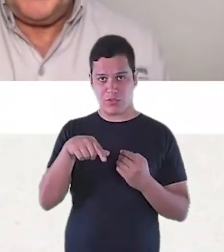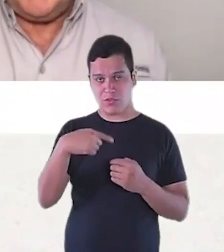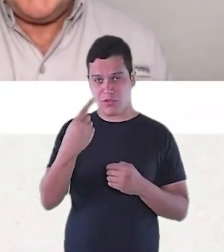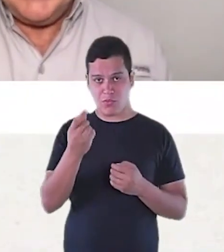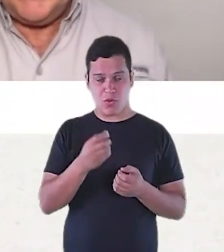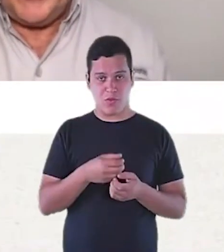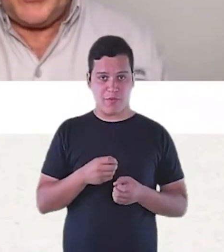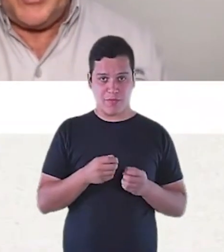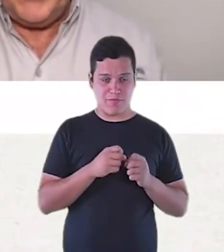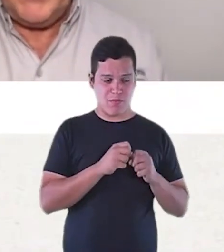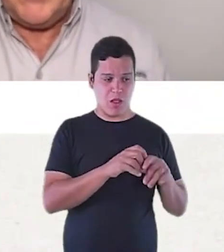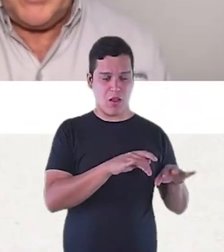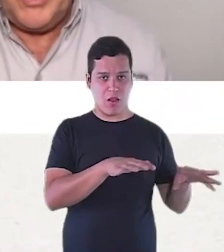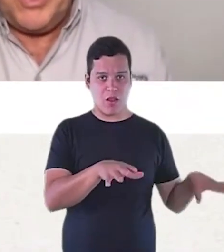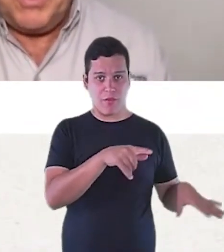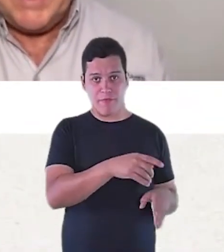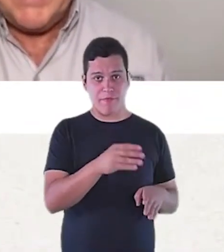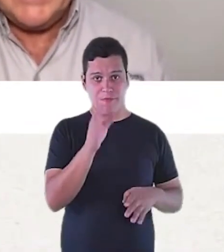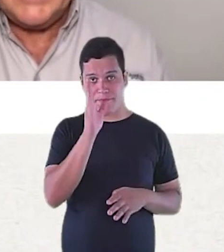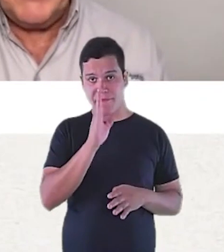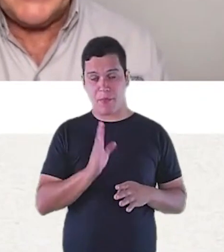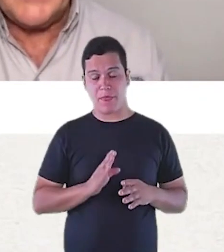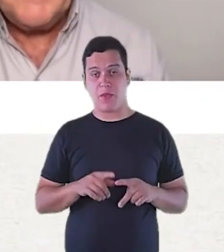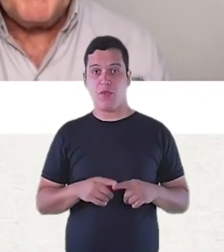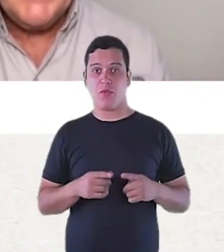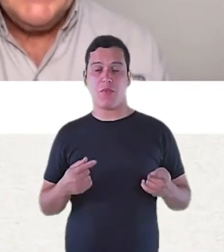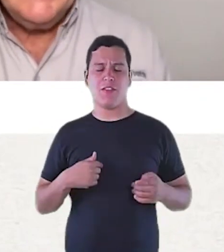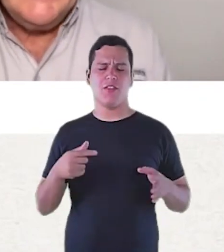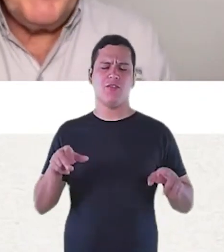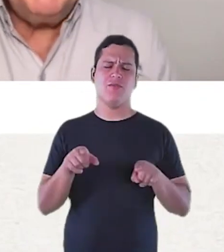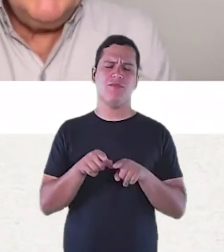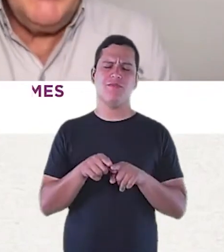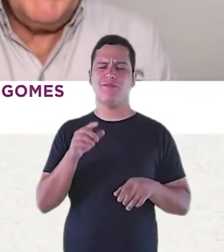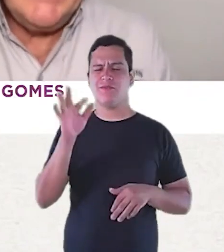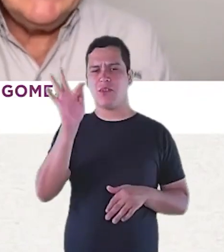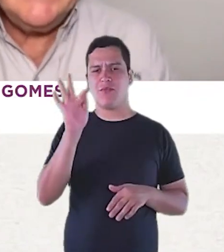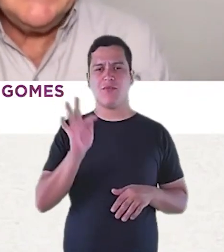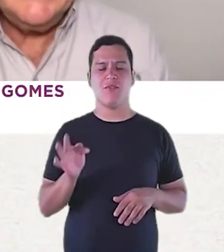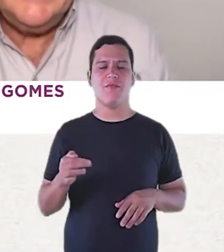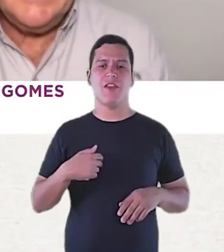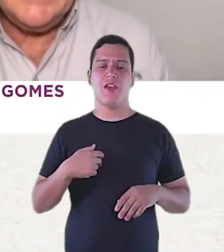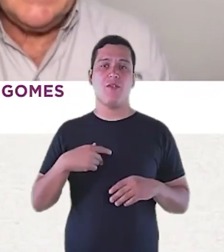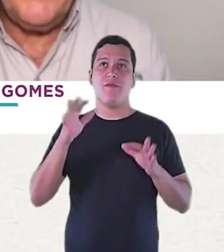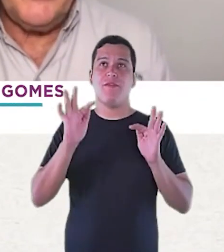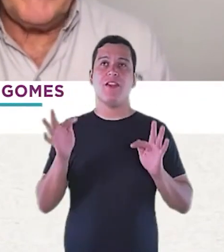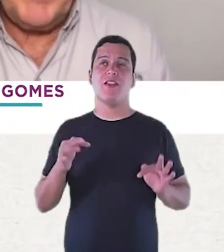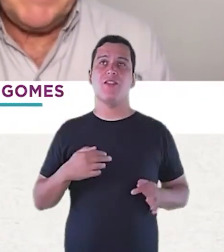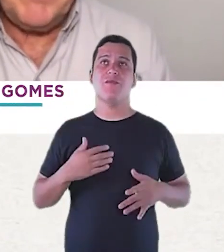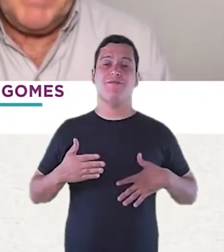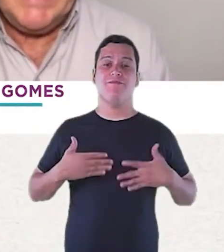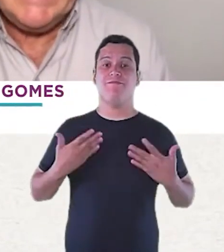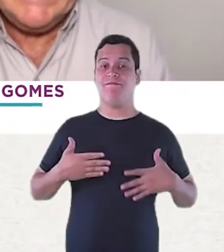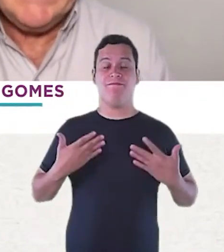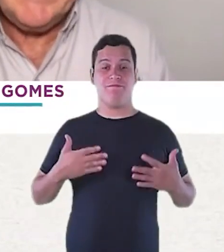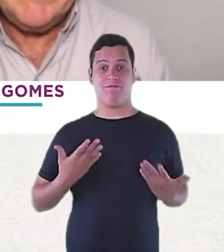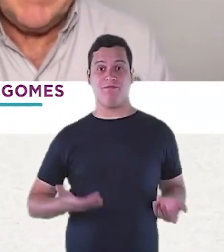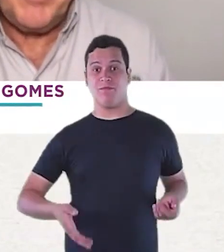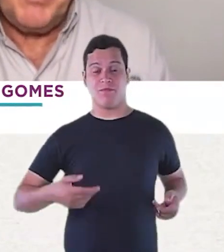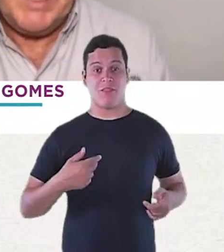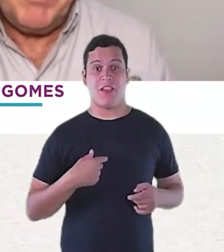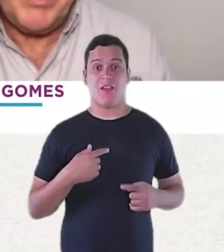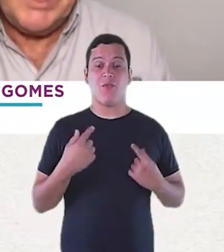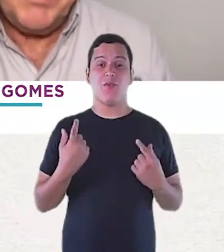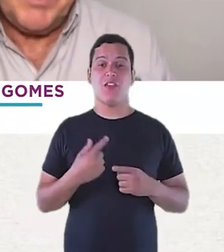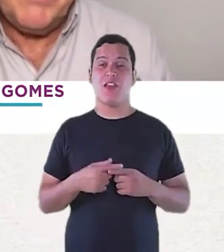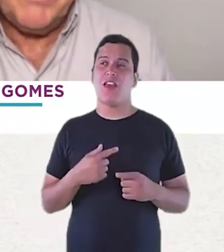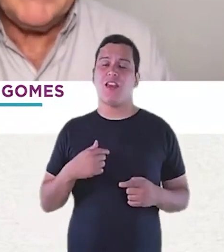frente a uma divisória que apresenta formas hexagonais. E para mim é uma grande alegria, Afonso, participar desse